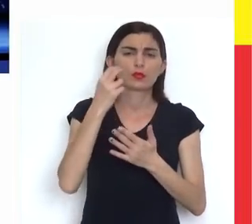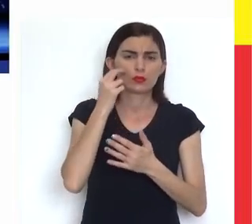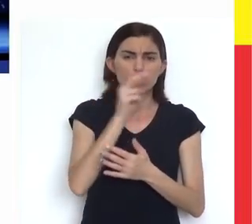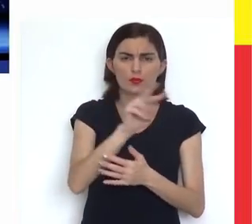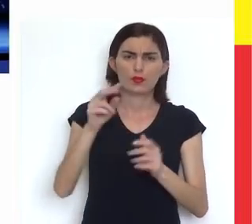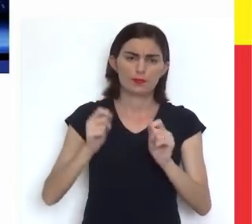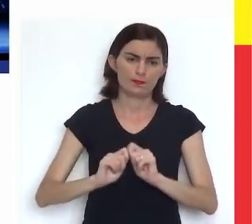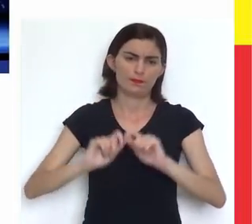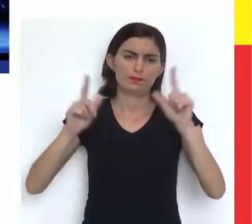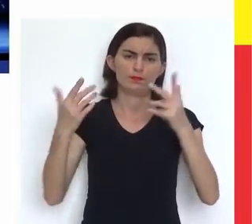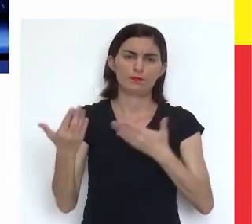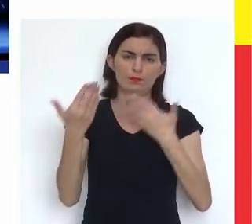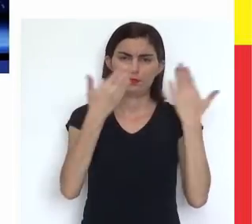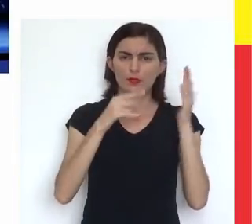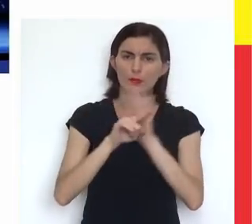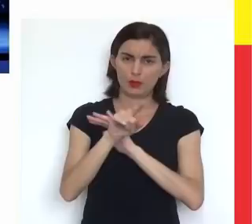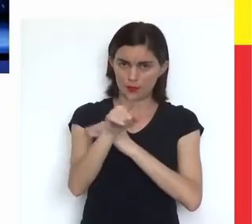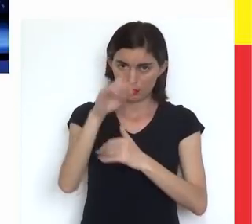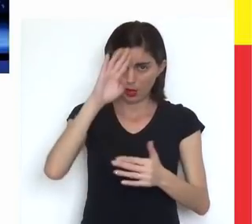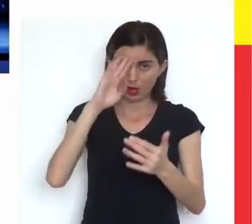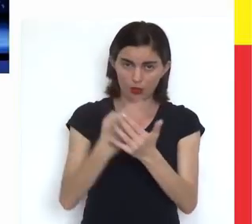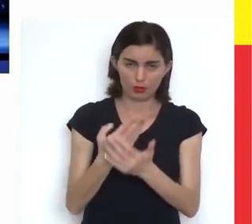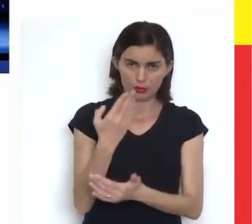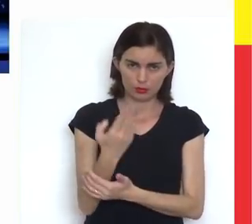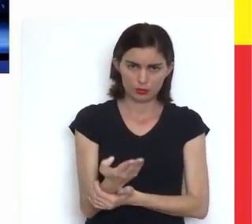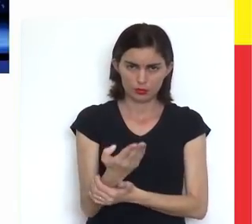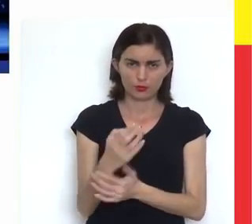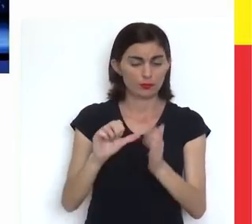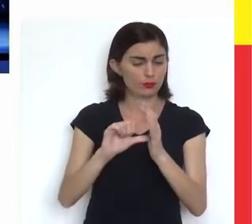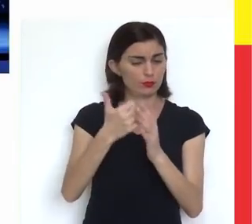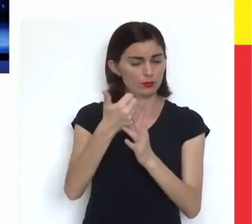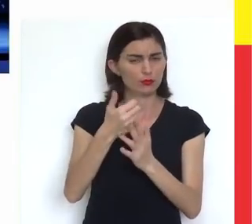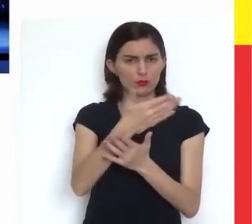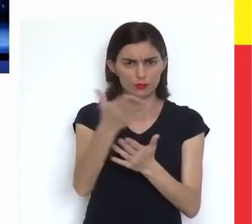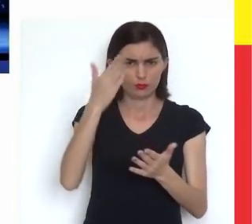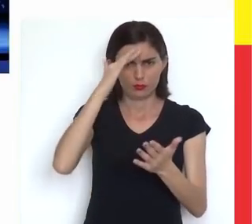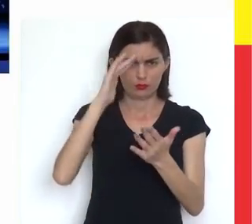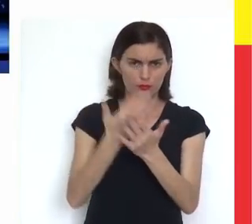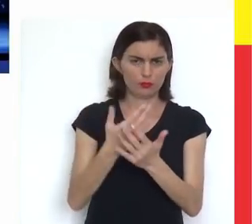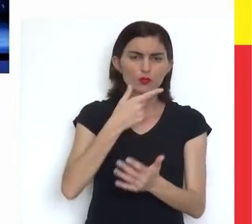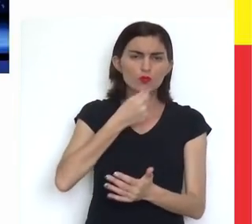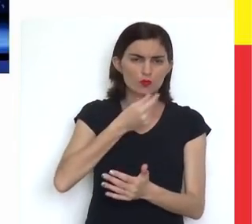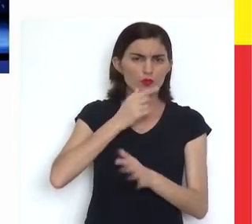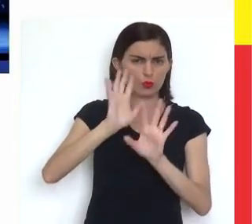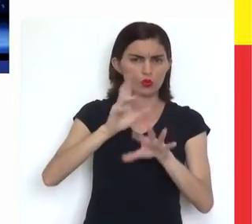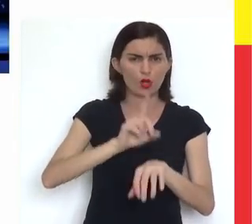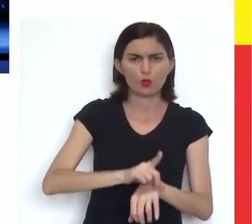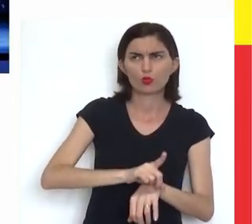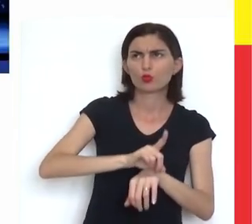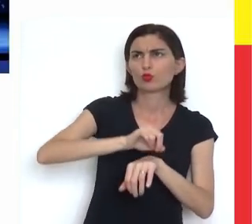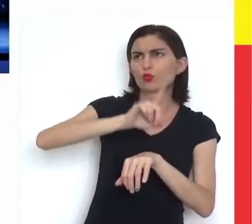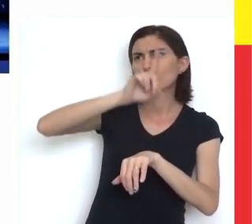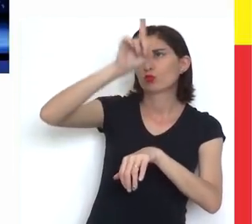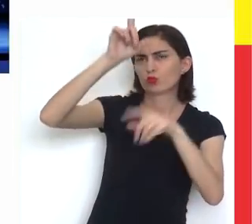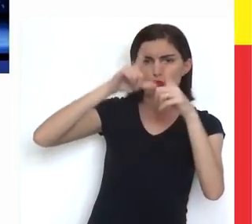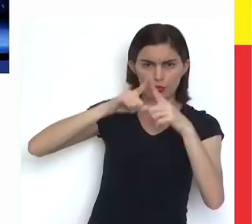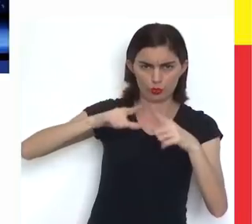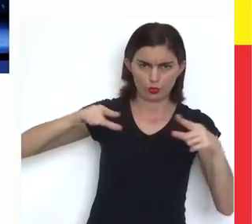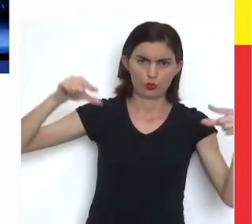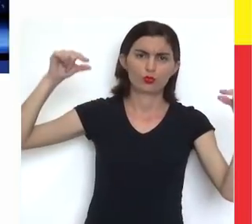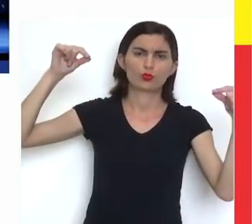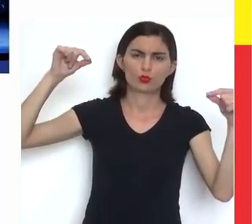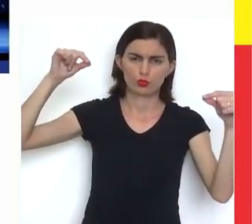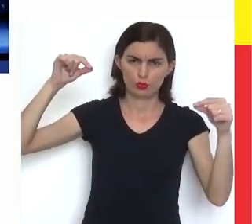gente vai ver essa imagem aí e eu quero perguntar se vocês acreditam, tá? Primeiro, vocês acreditam que o homem ele já foi à Lua, tá?